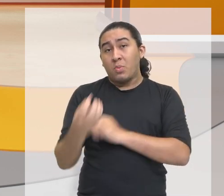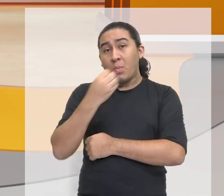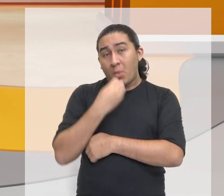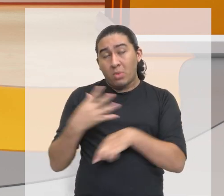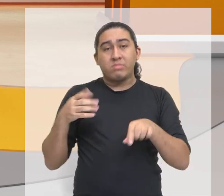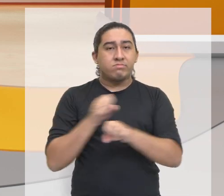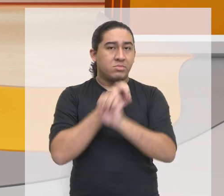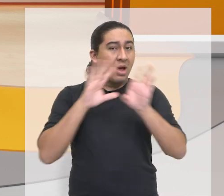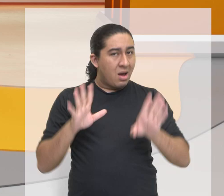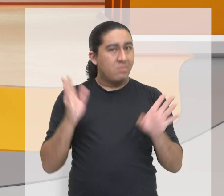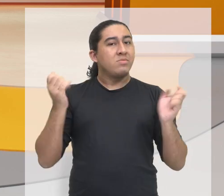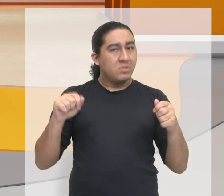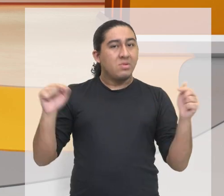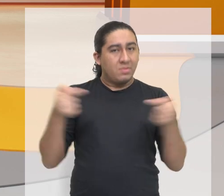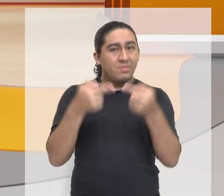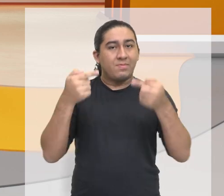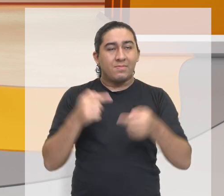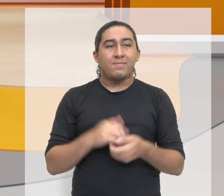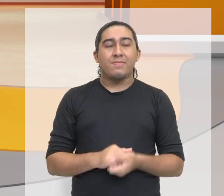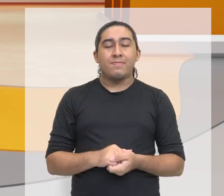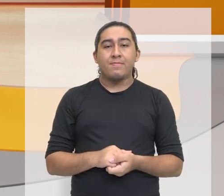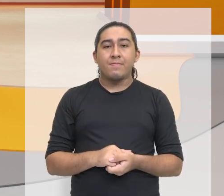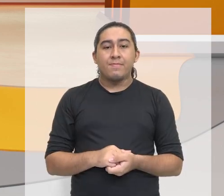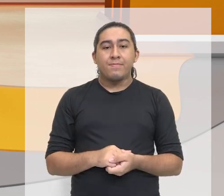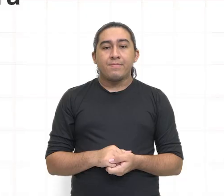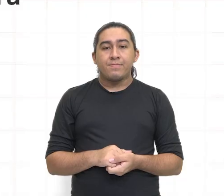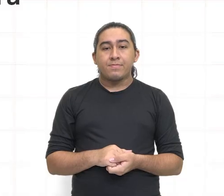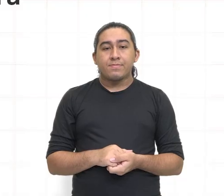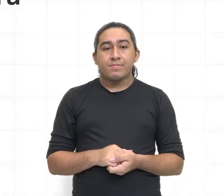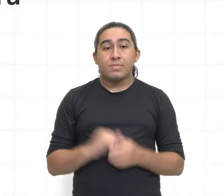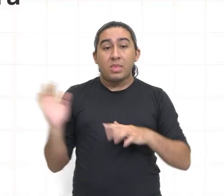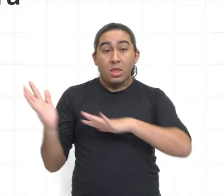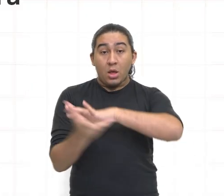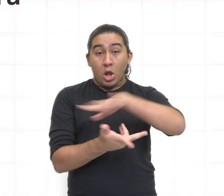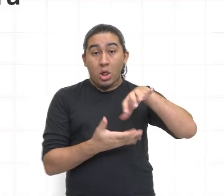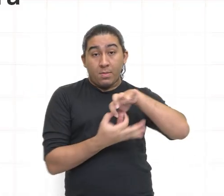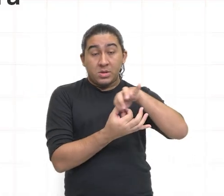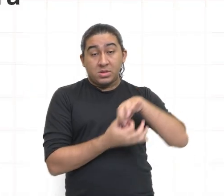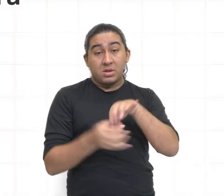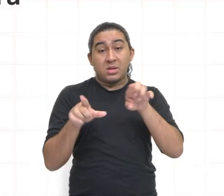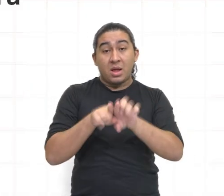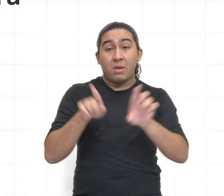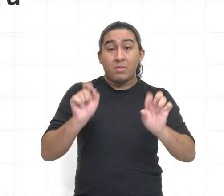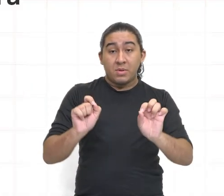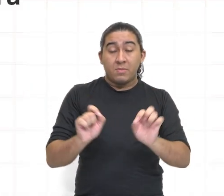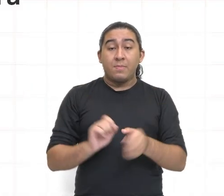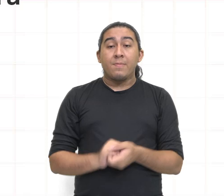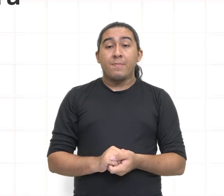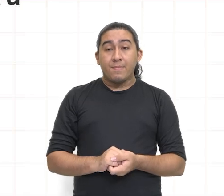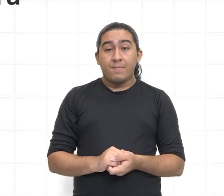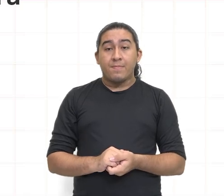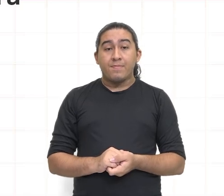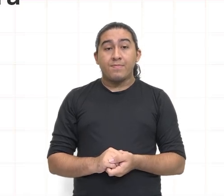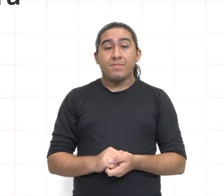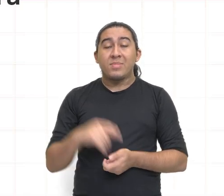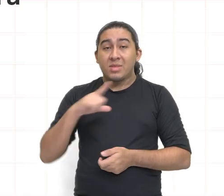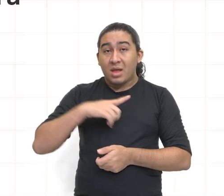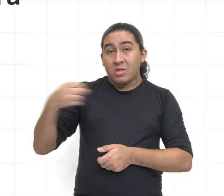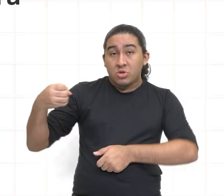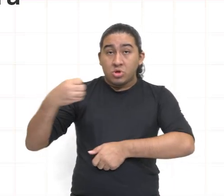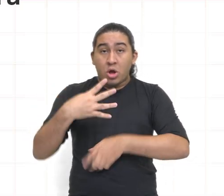trazem benefícios, certo? Continuando. A globalização, ela acelera a difusão de